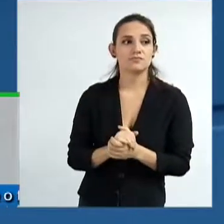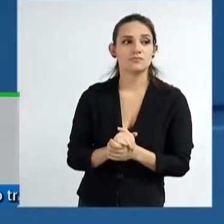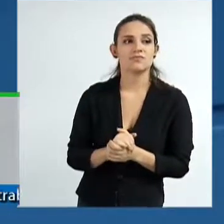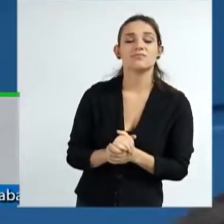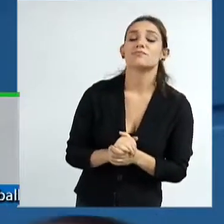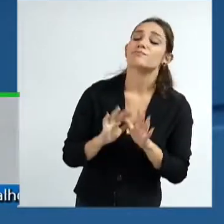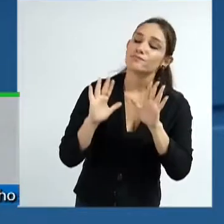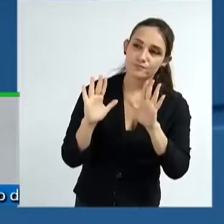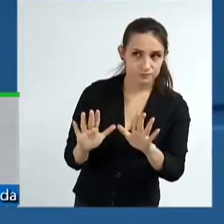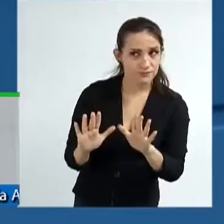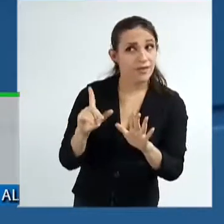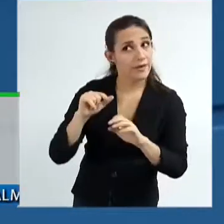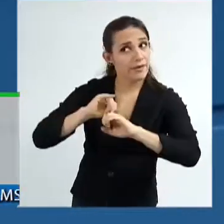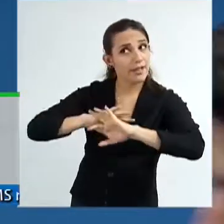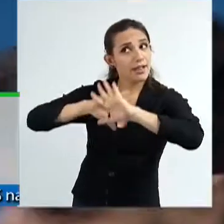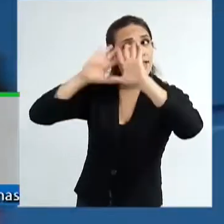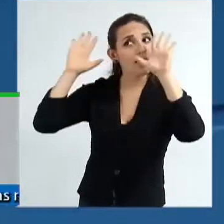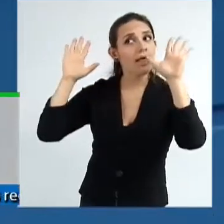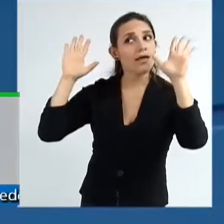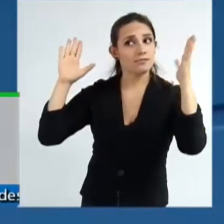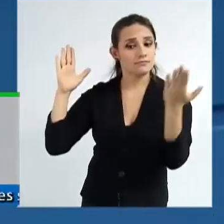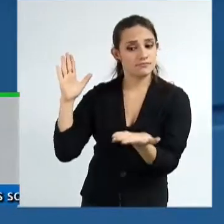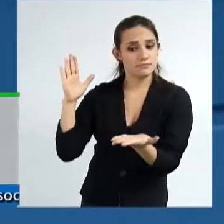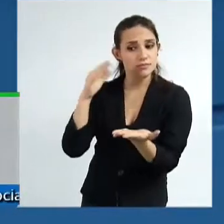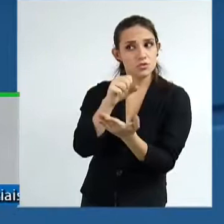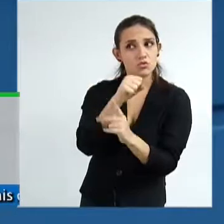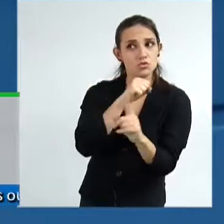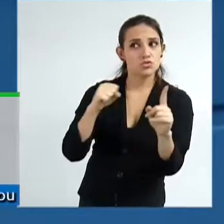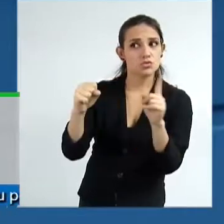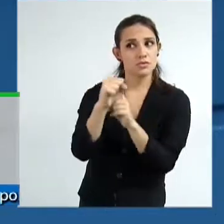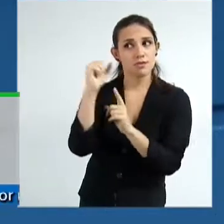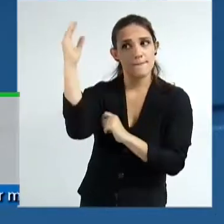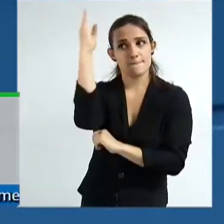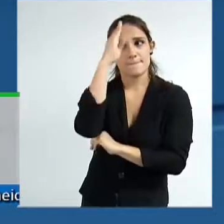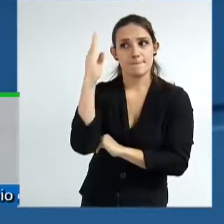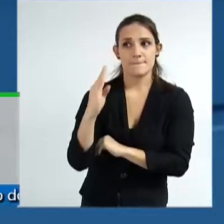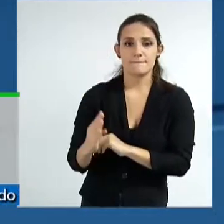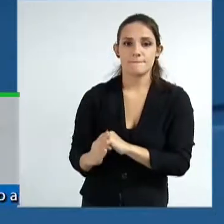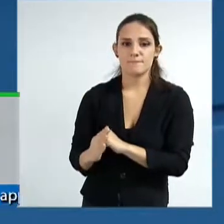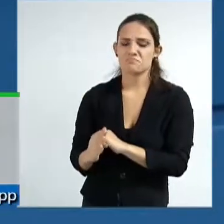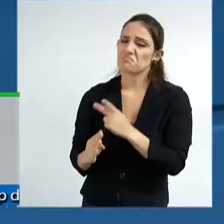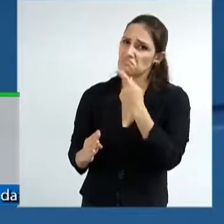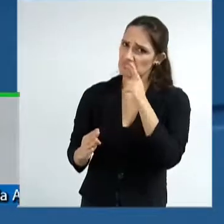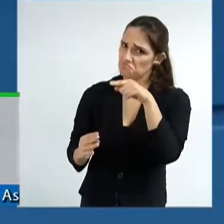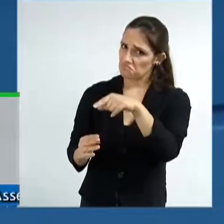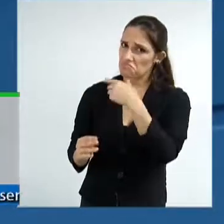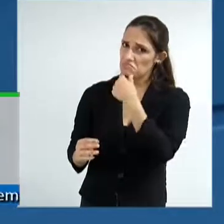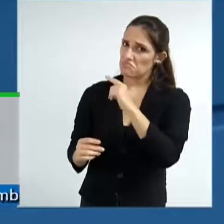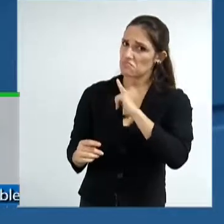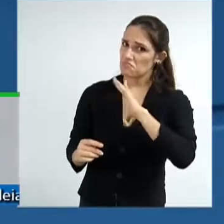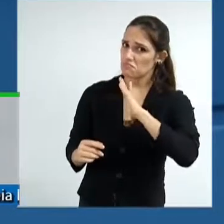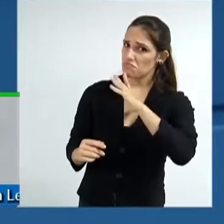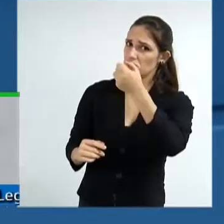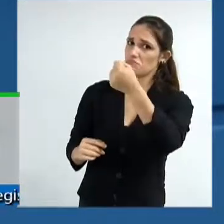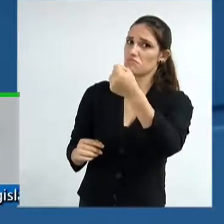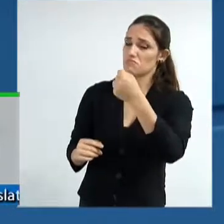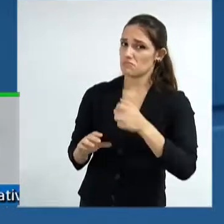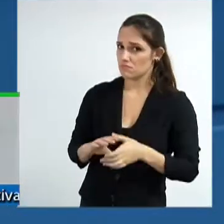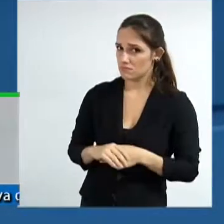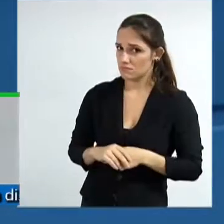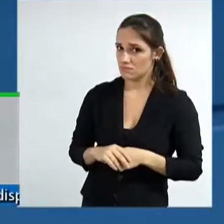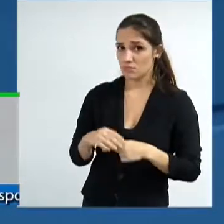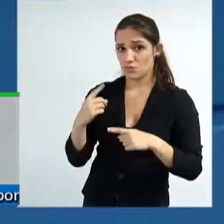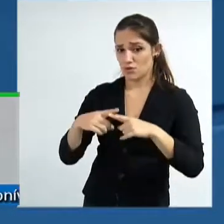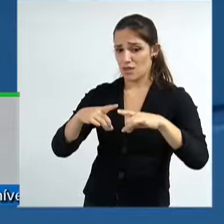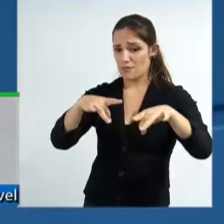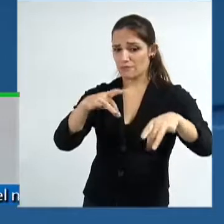ficou bem claro à sociedade brasileira a coragem que o ministro Sérgio Moro teve de abrir mão